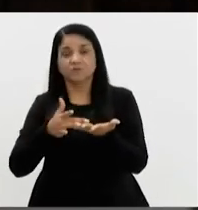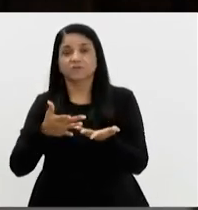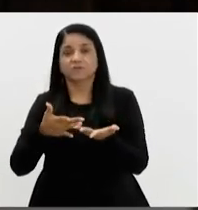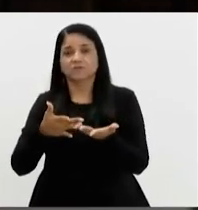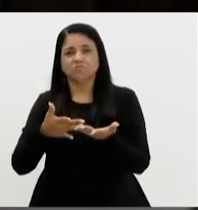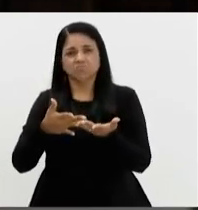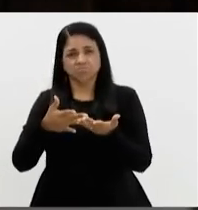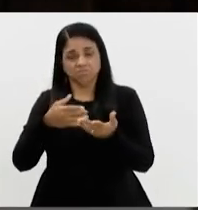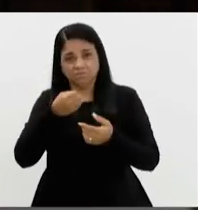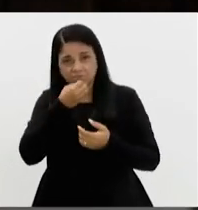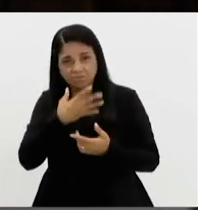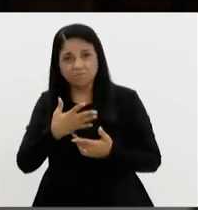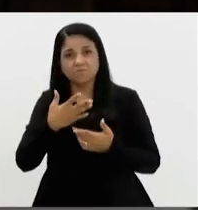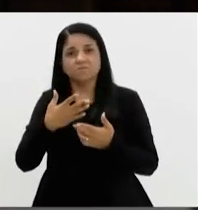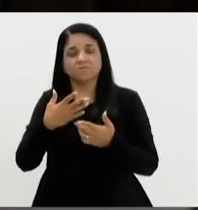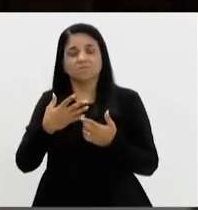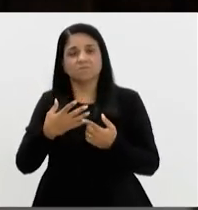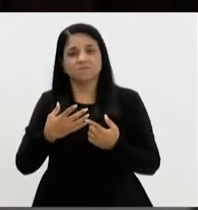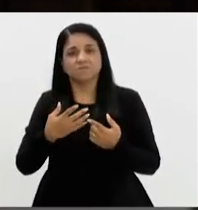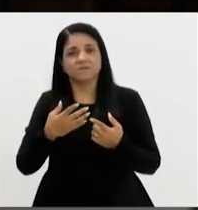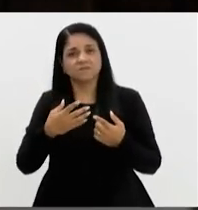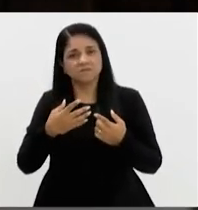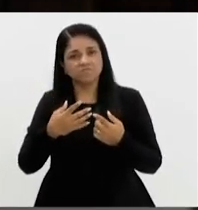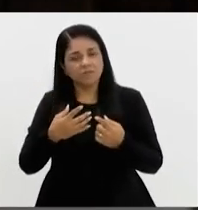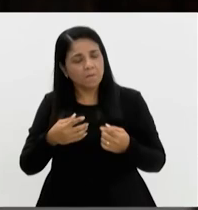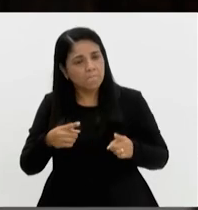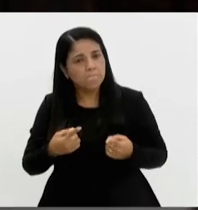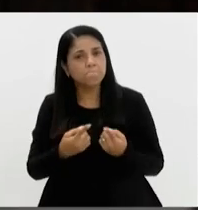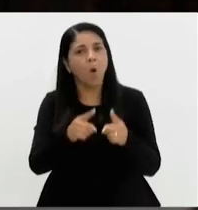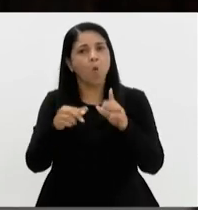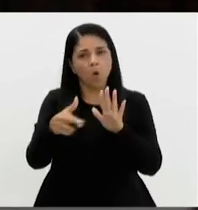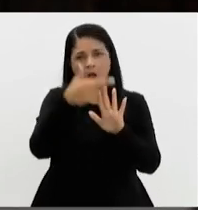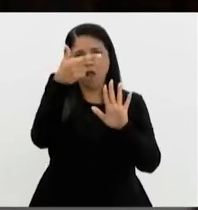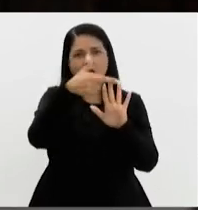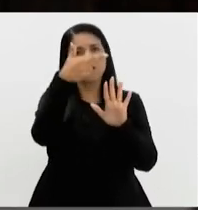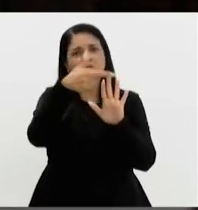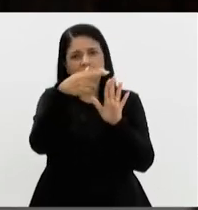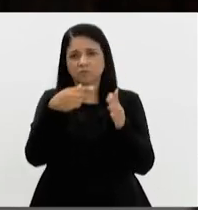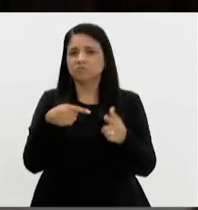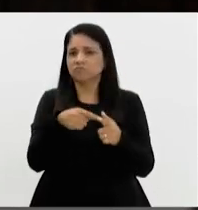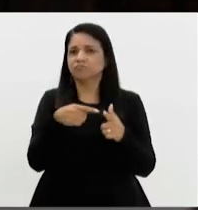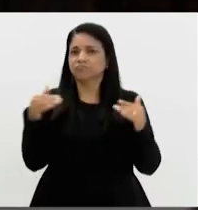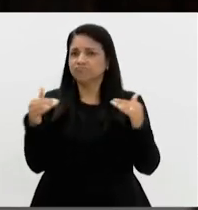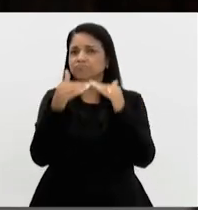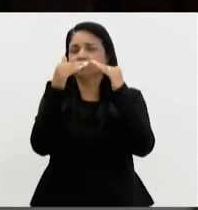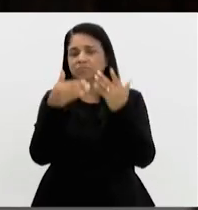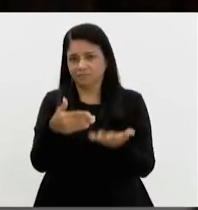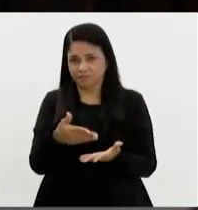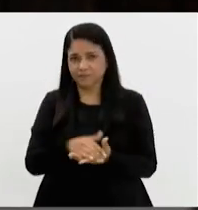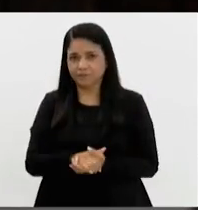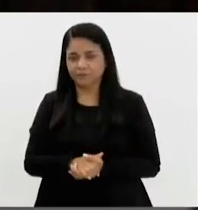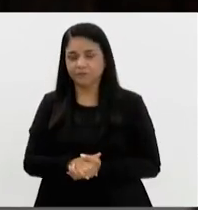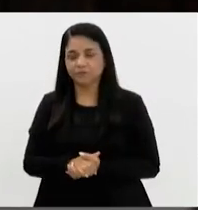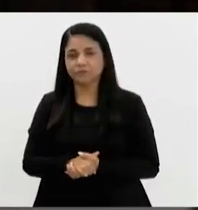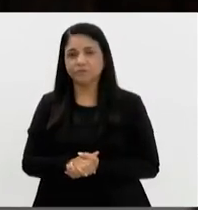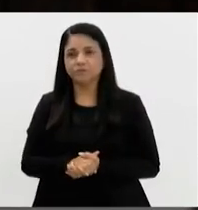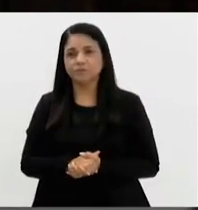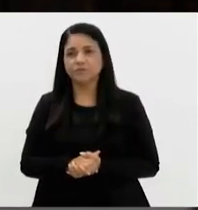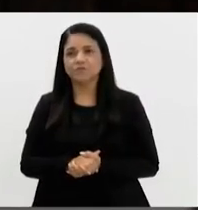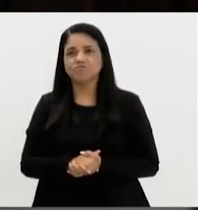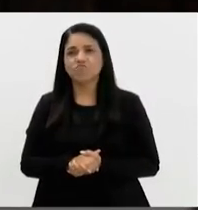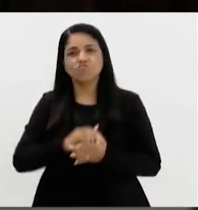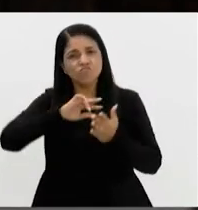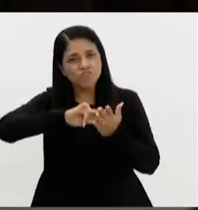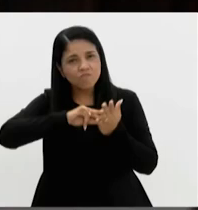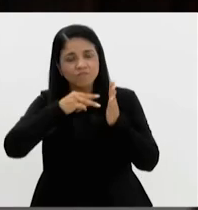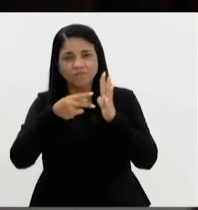bem combatido no âmbito da mais recente resolução sobre propaganda eleitoral nesse sentido eh minhas senhoras